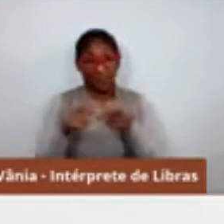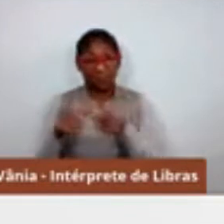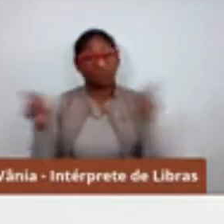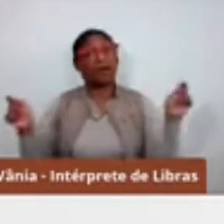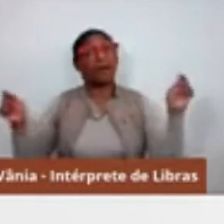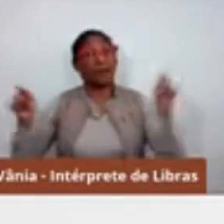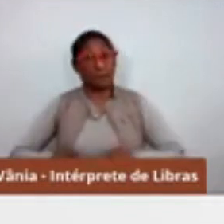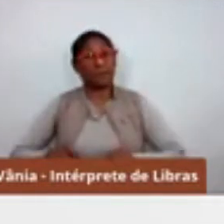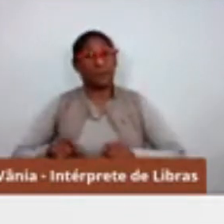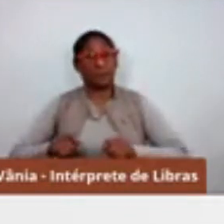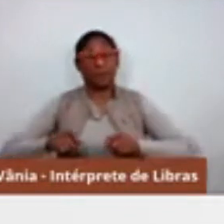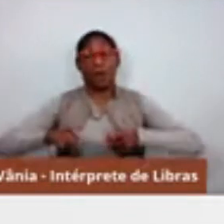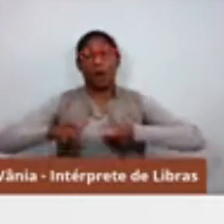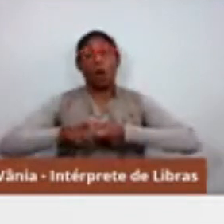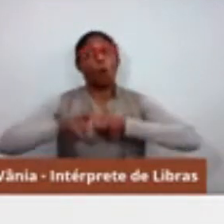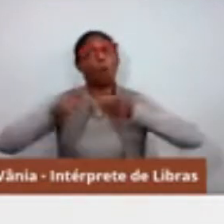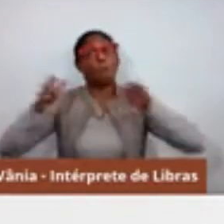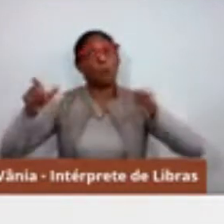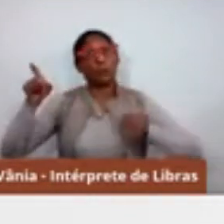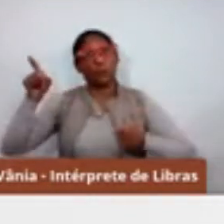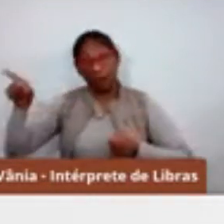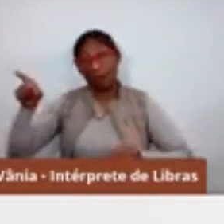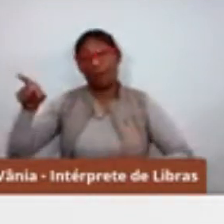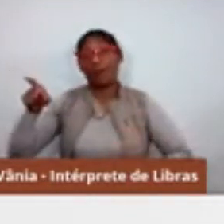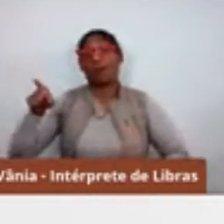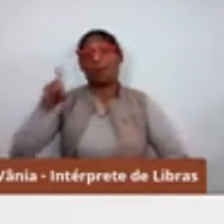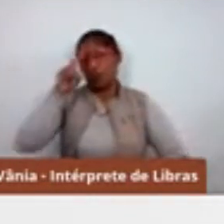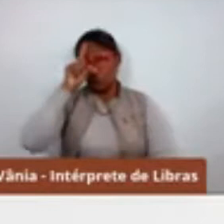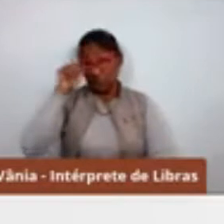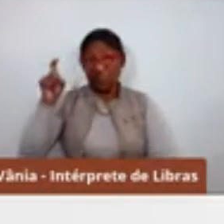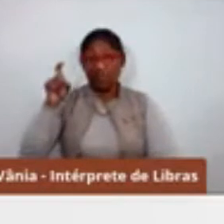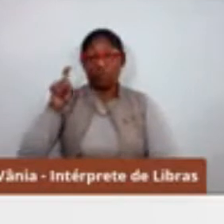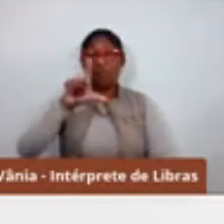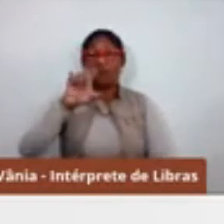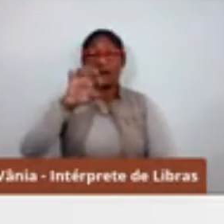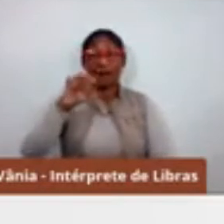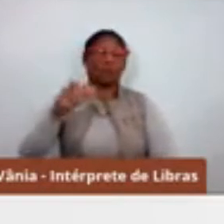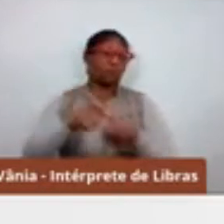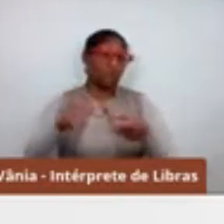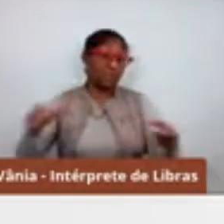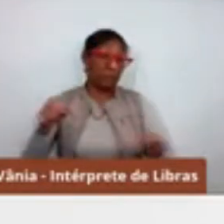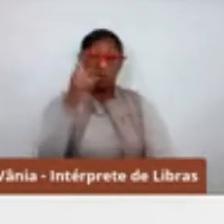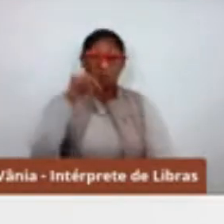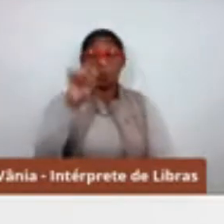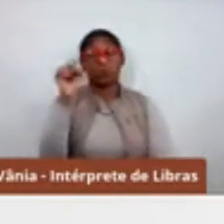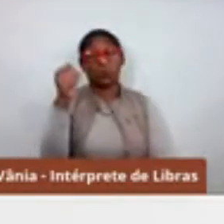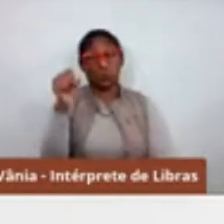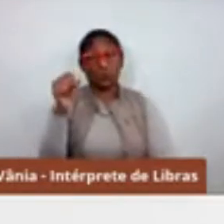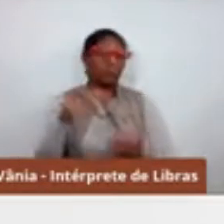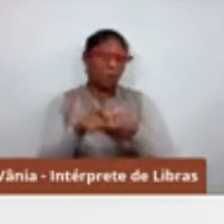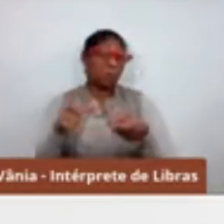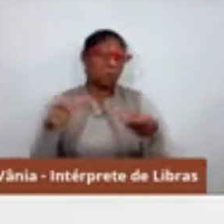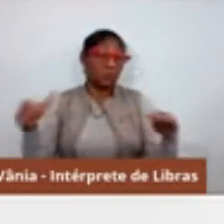até ampliou positivamente, de 1,88 leito livre para 2,18 leitos livres. São alguns indicadores que